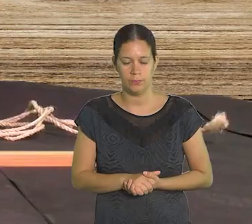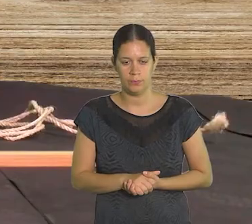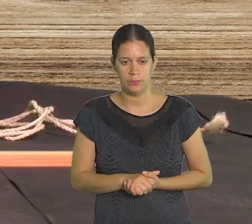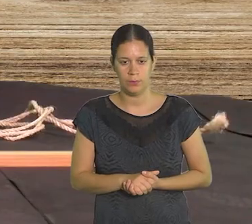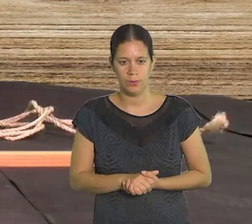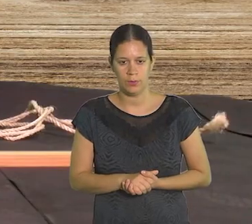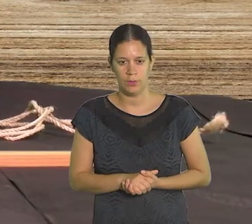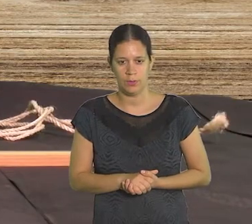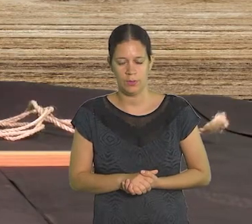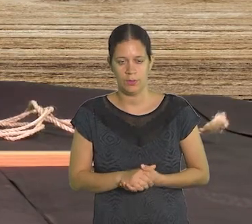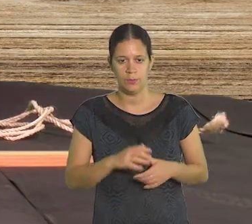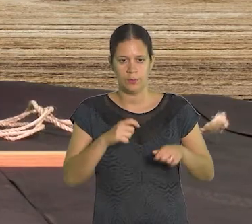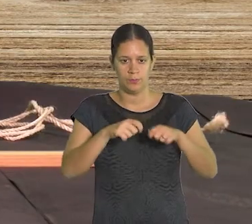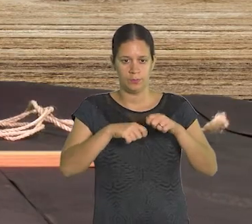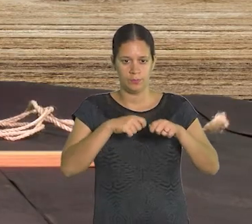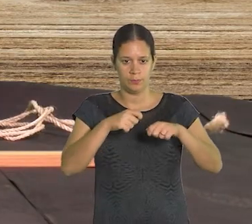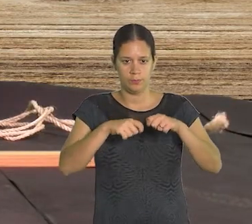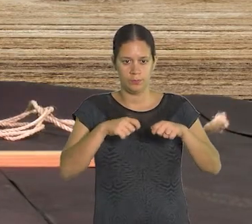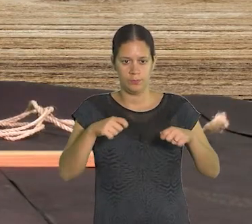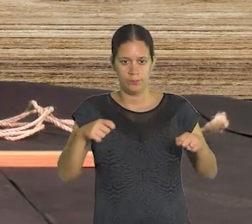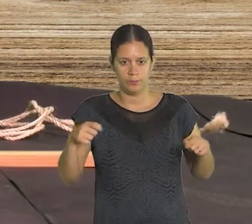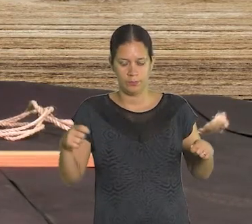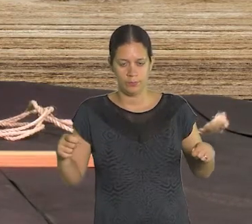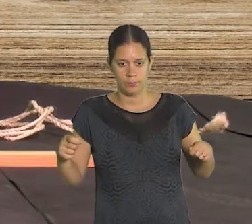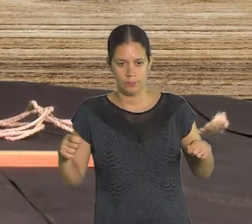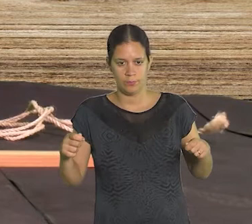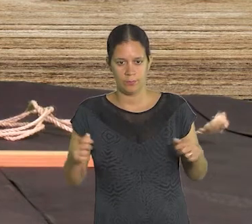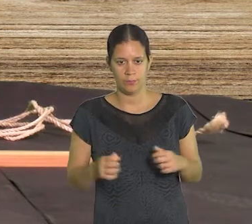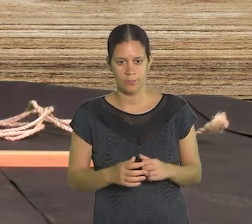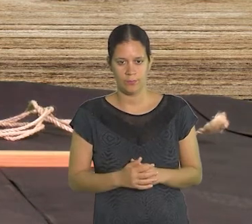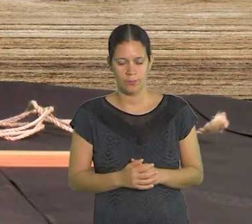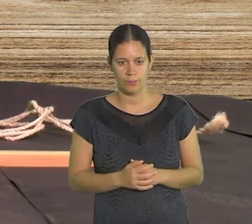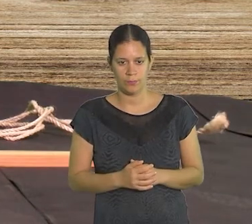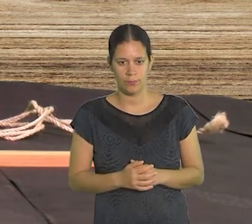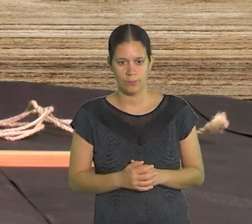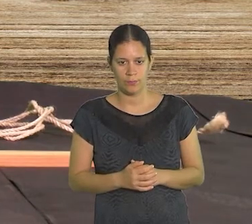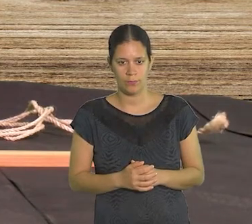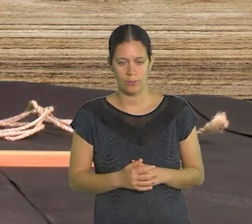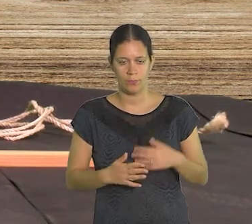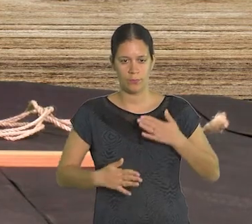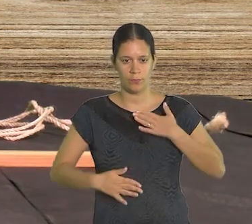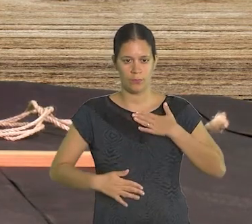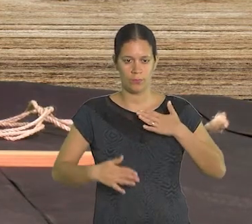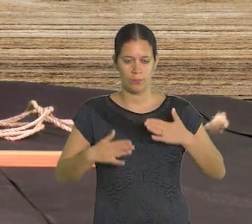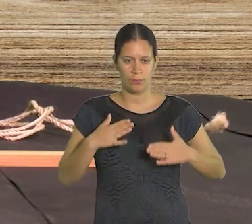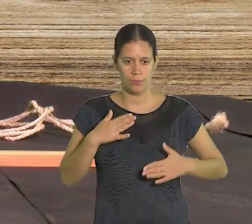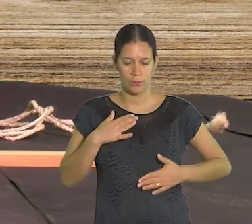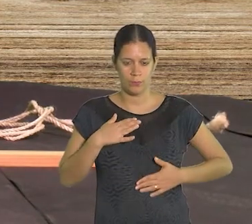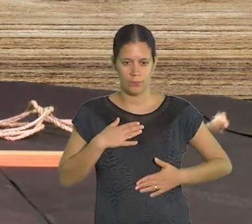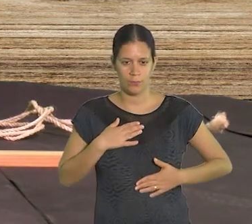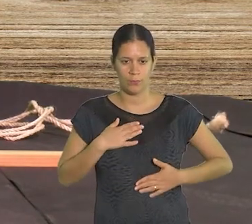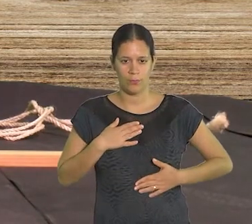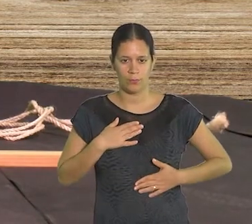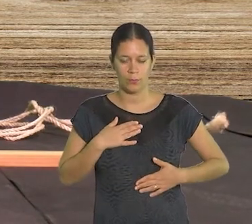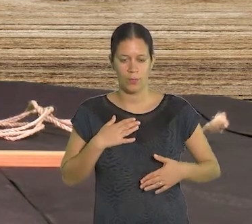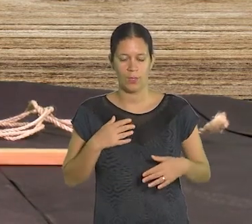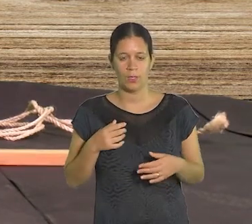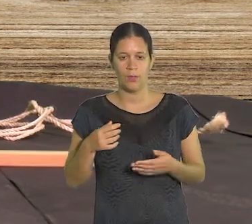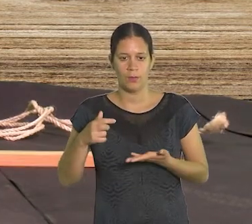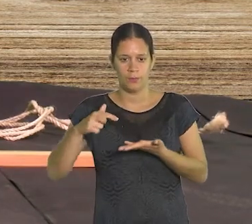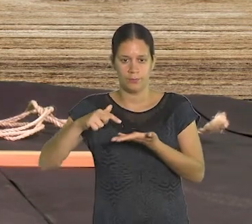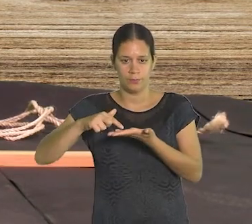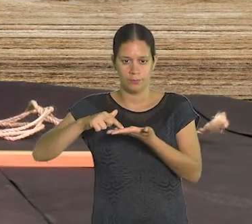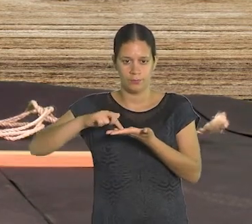do material aí, da corda, por exemplo. Coloquei o peso do meu corpo na perna que